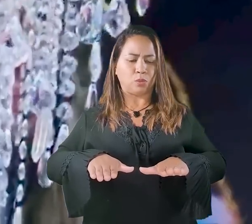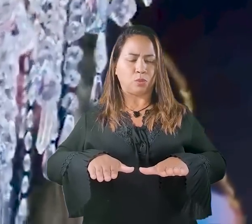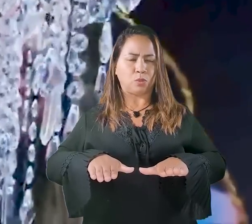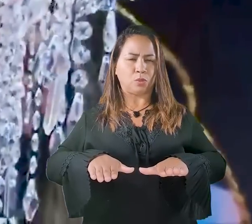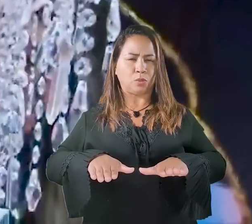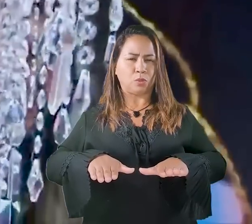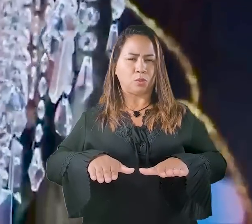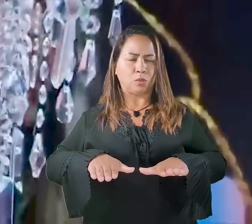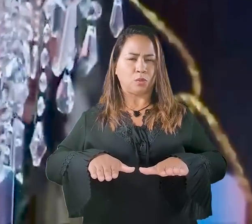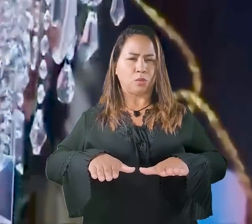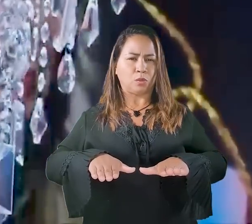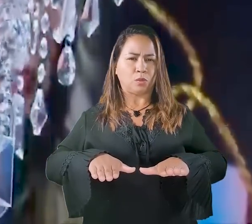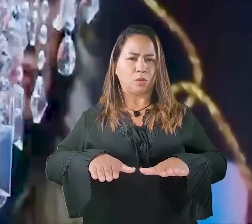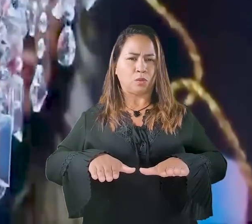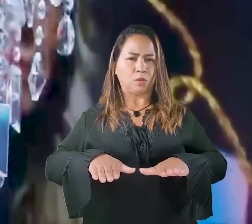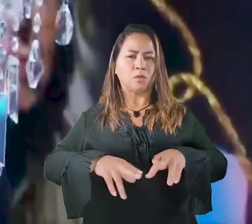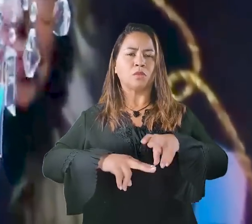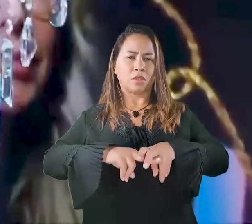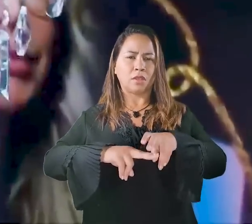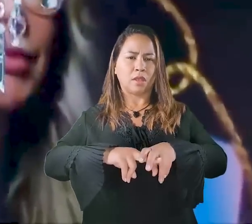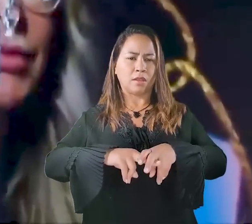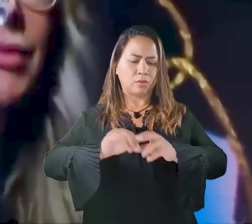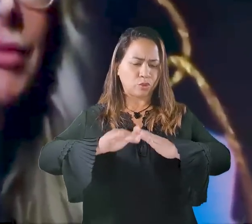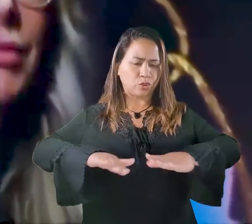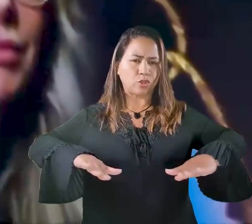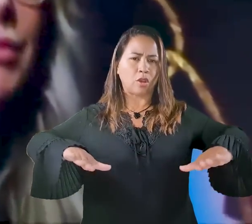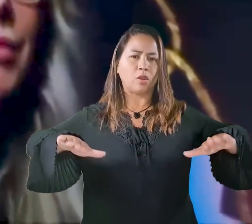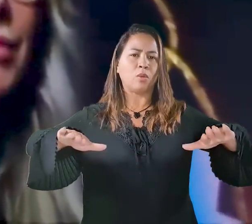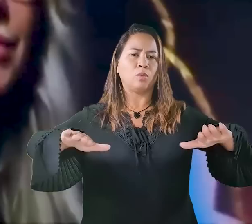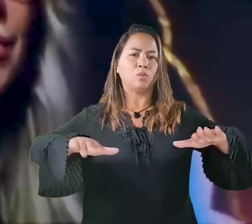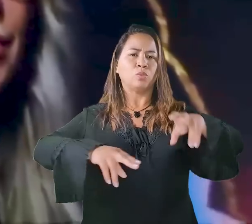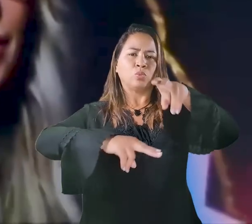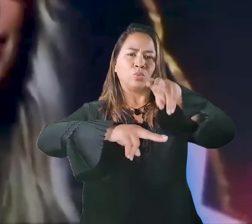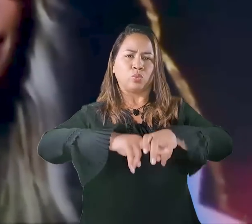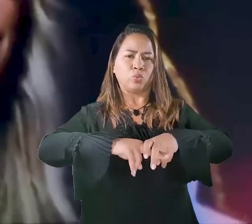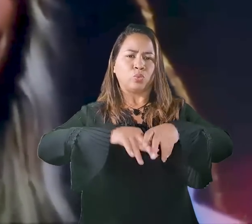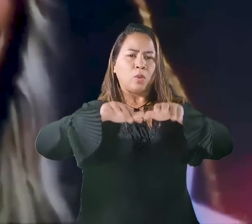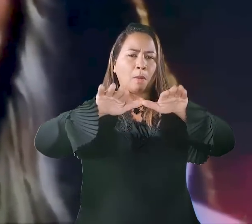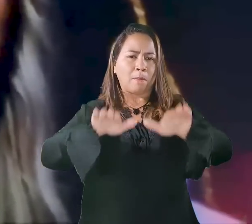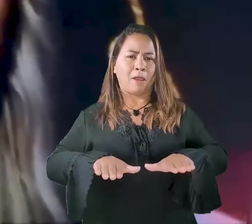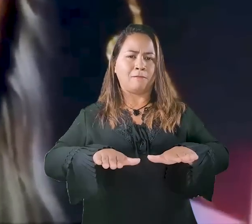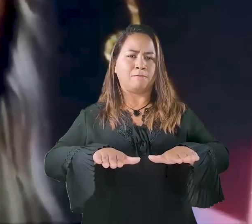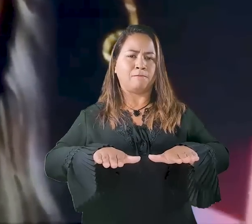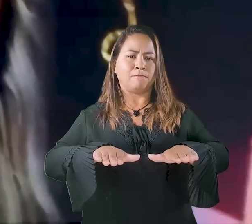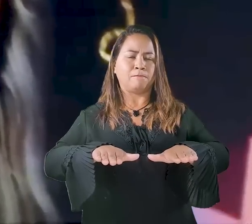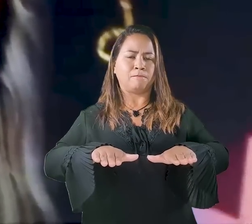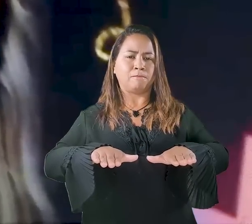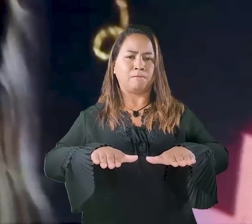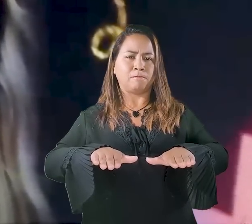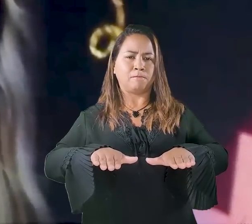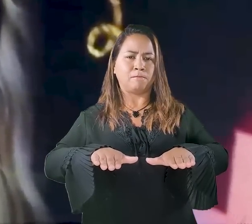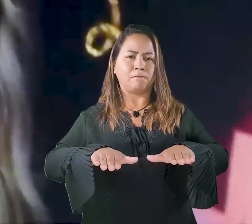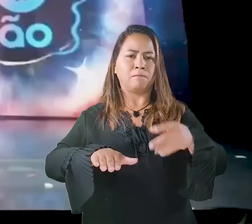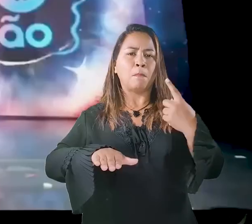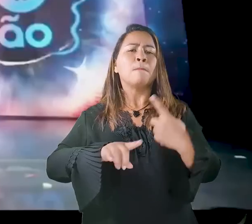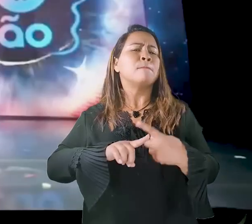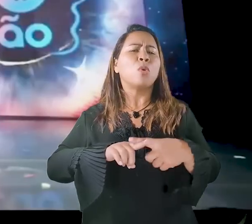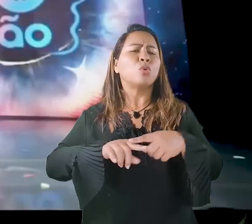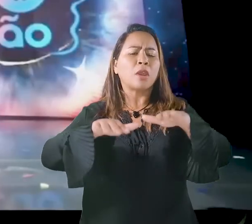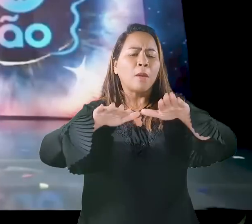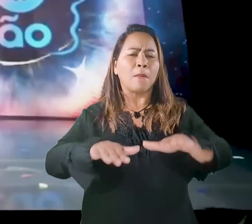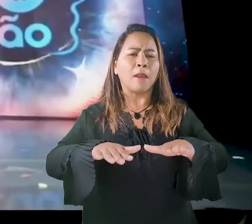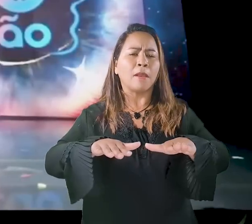com o universo. Todos os meridianos vão fluir a partir disso, porque tem meridianos que saem pela sola dos pés e faz o aterramento.